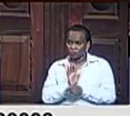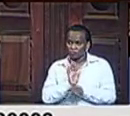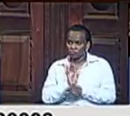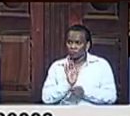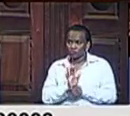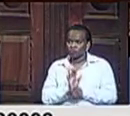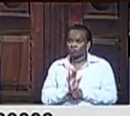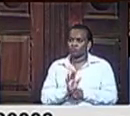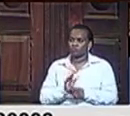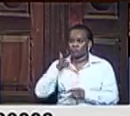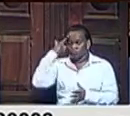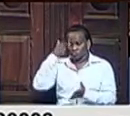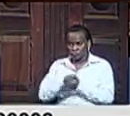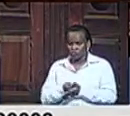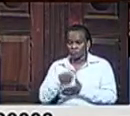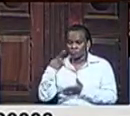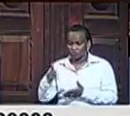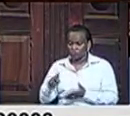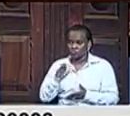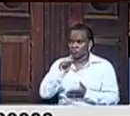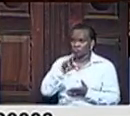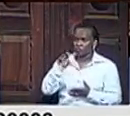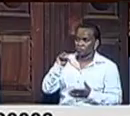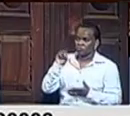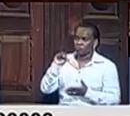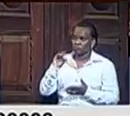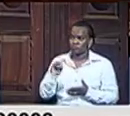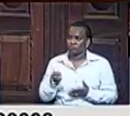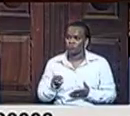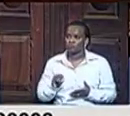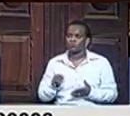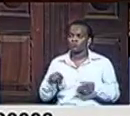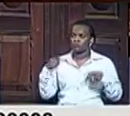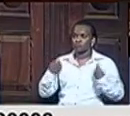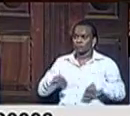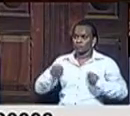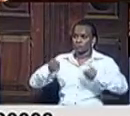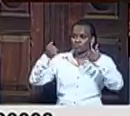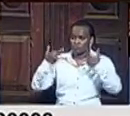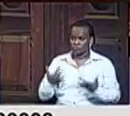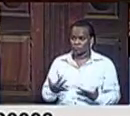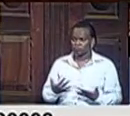beneficiadas com esta decisão do ministro Barroso, é preciso